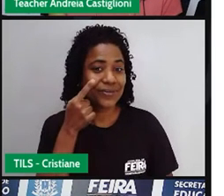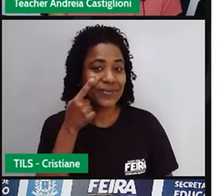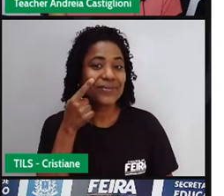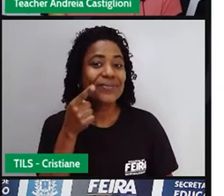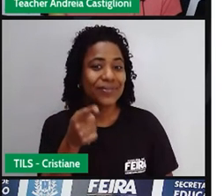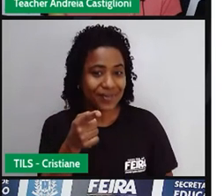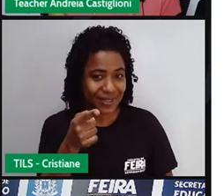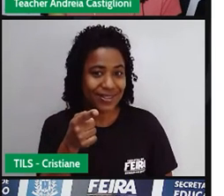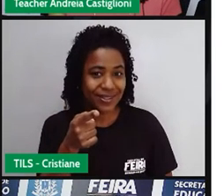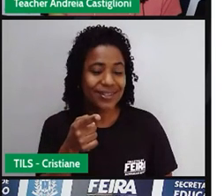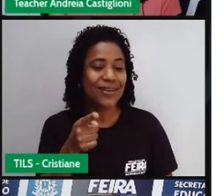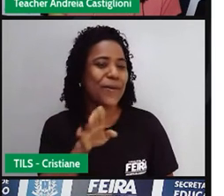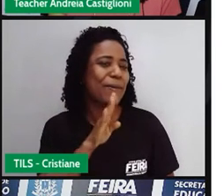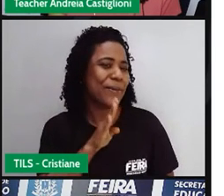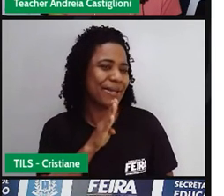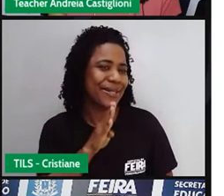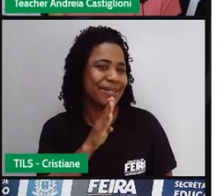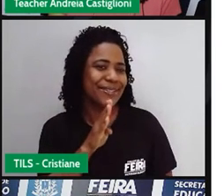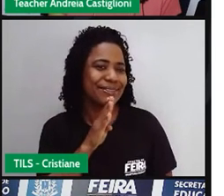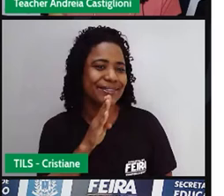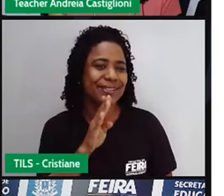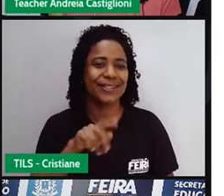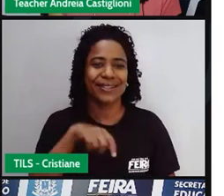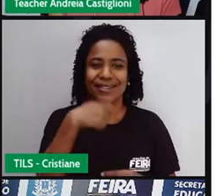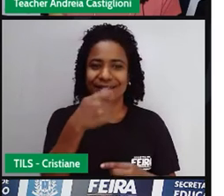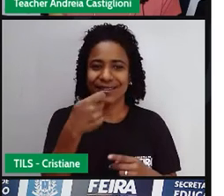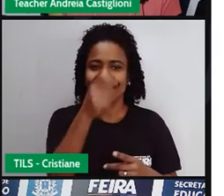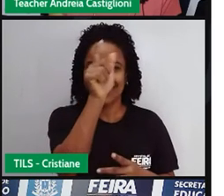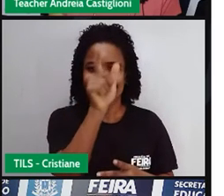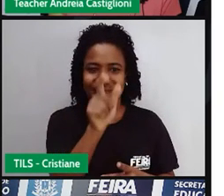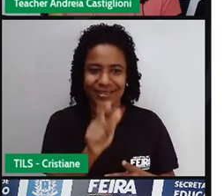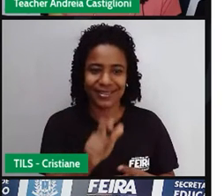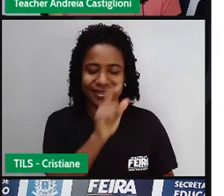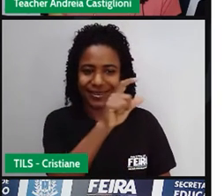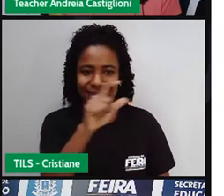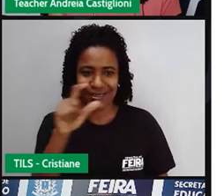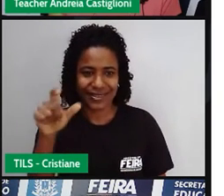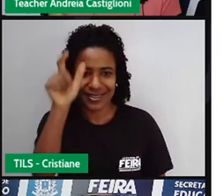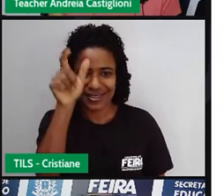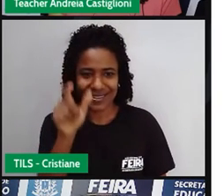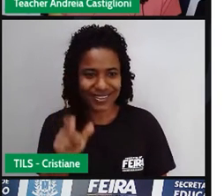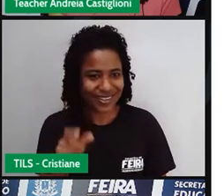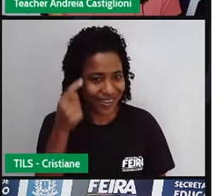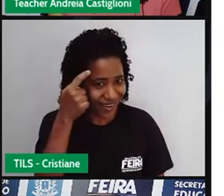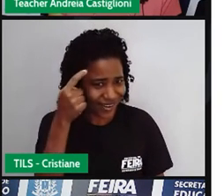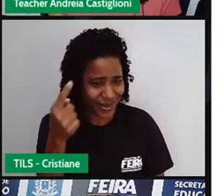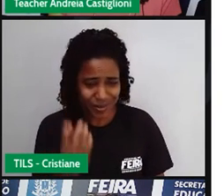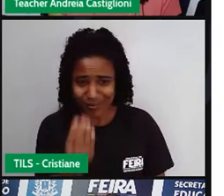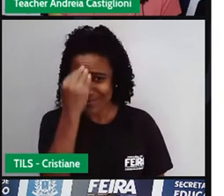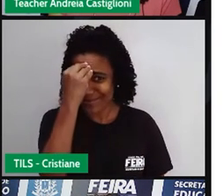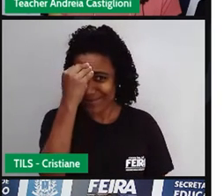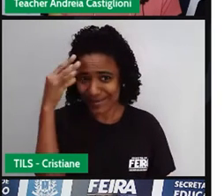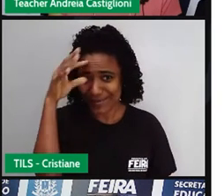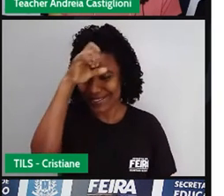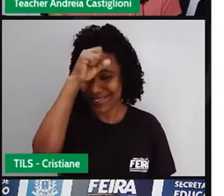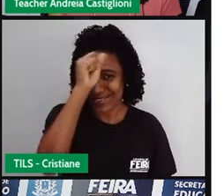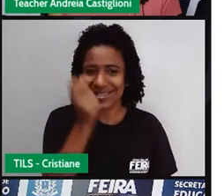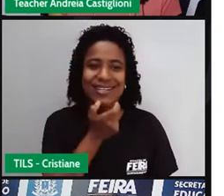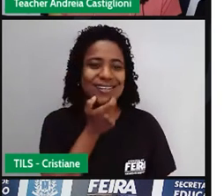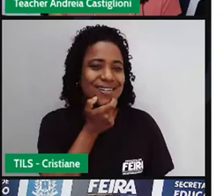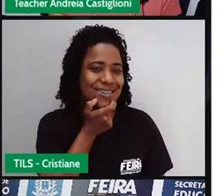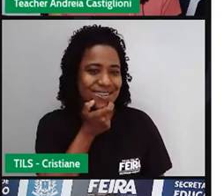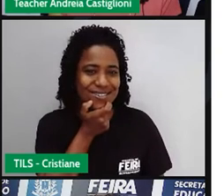deve estar ar embaixo nesse assunto já sabem como viajar por esses aplicativos e estudar inglês